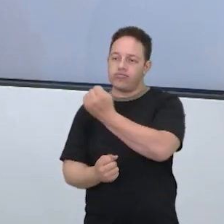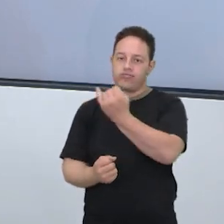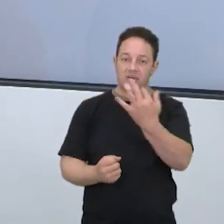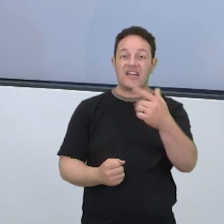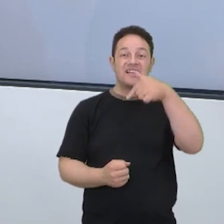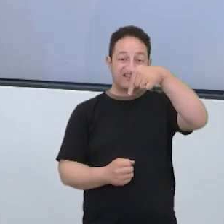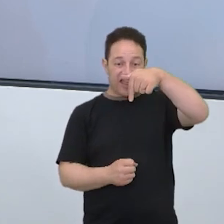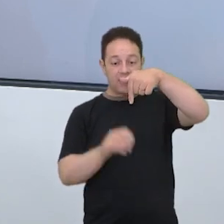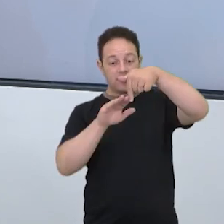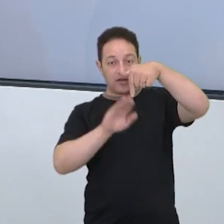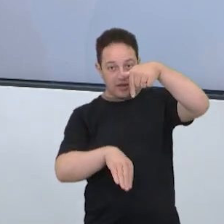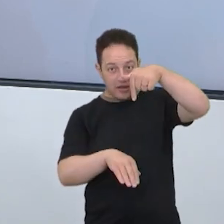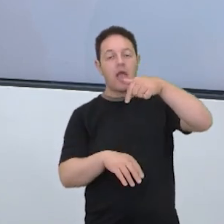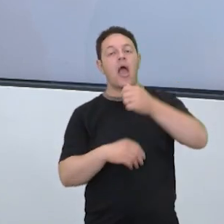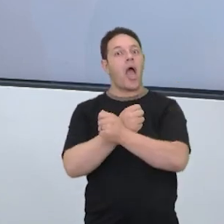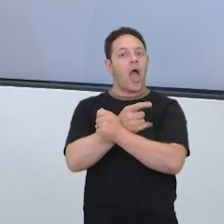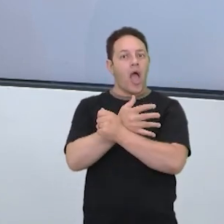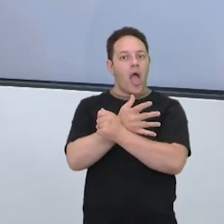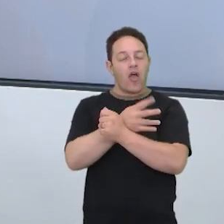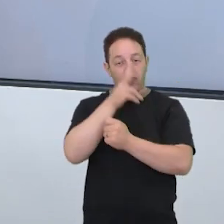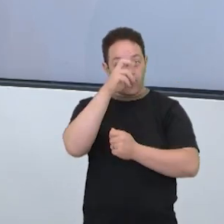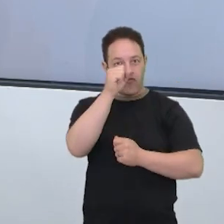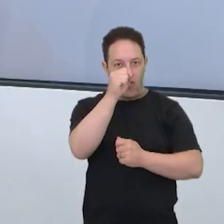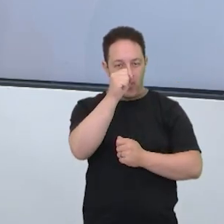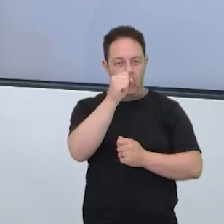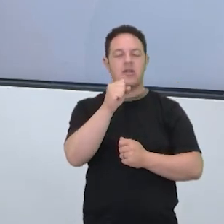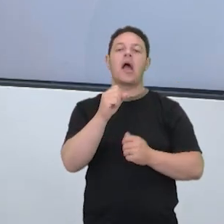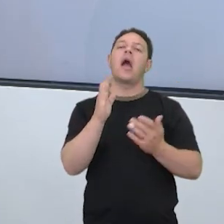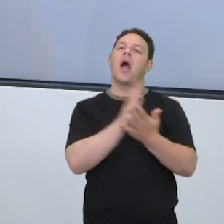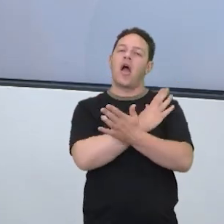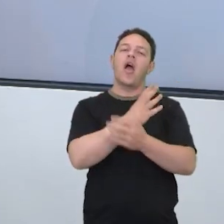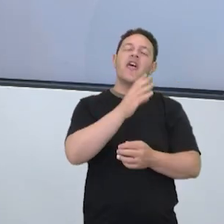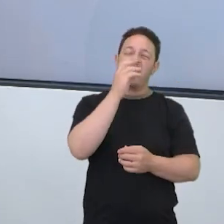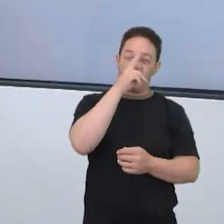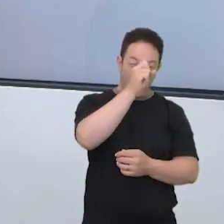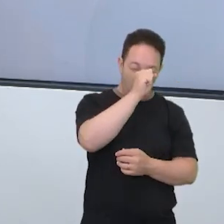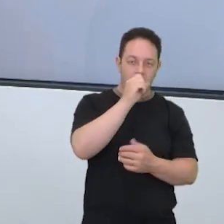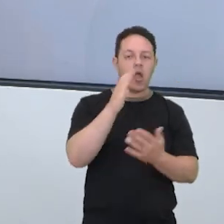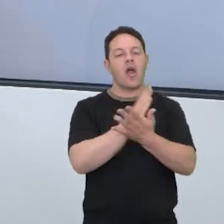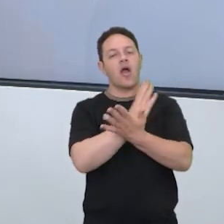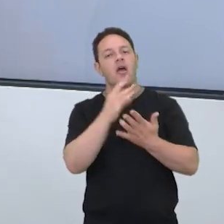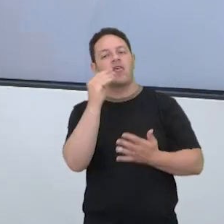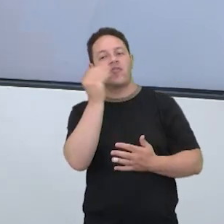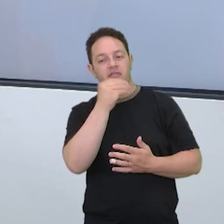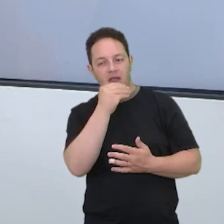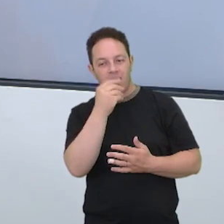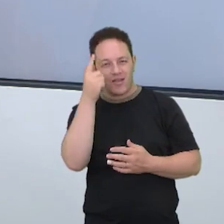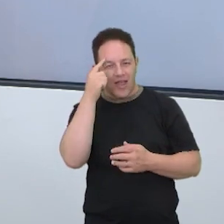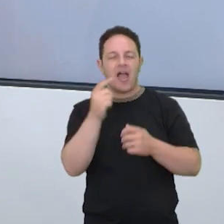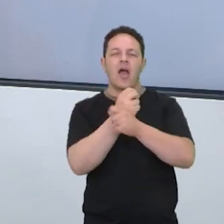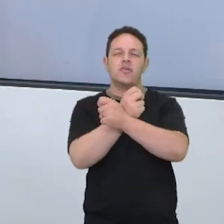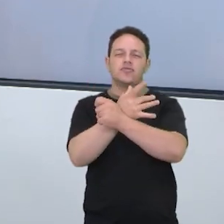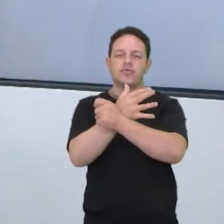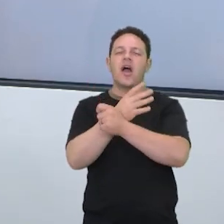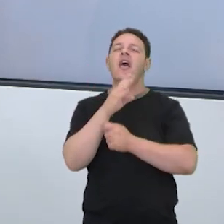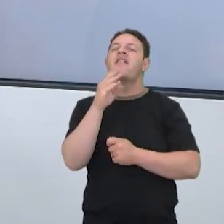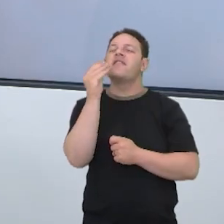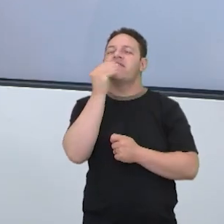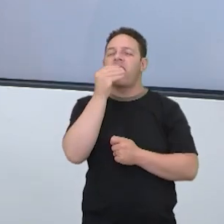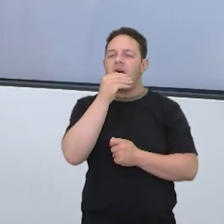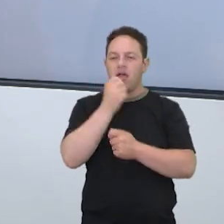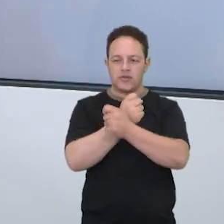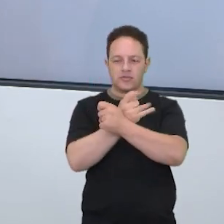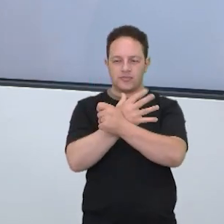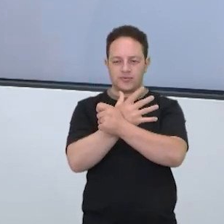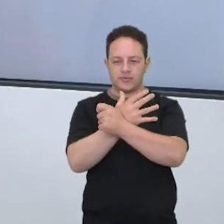são pHs ácidos, tá? Mas aí você tem ácido forte e ácido fraco. Lembra dos ácidos fracos? Então, vão ser aqueles ácidos que